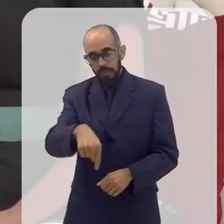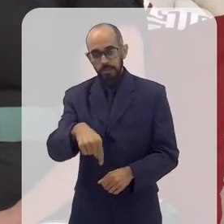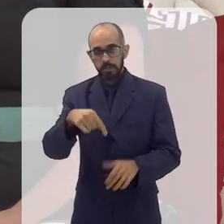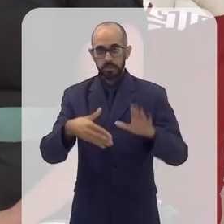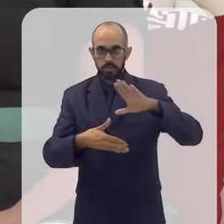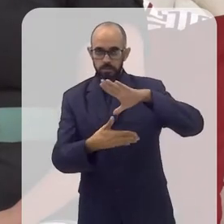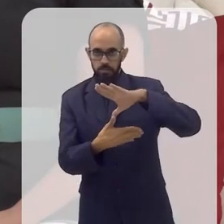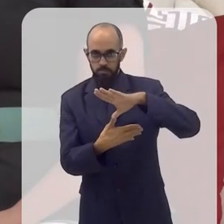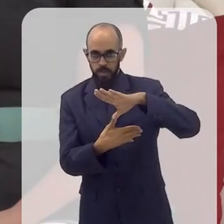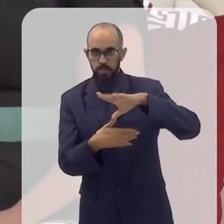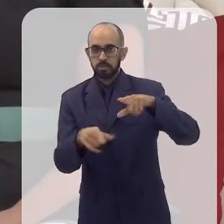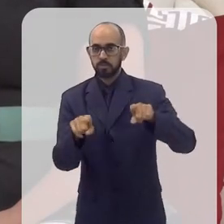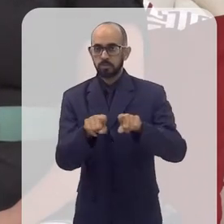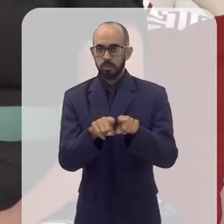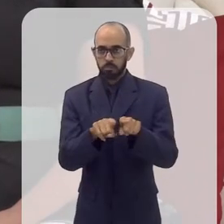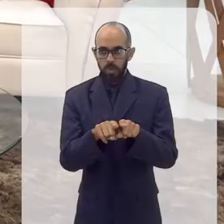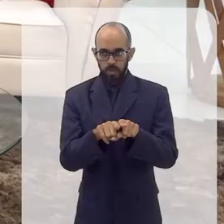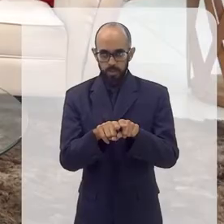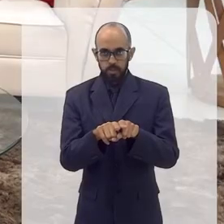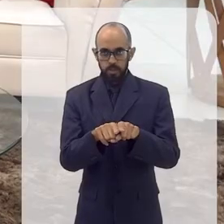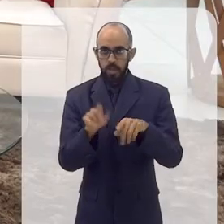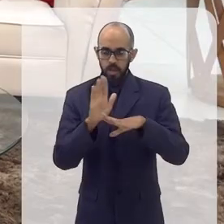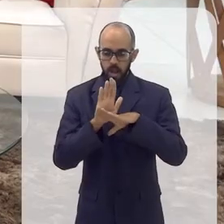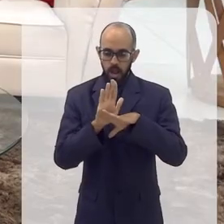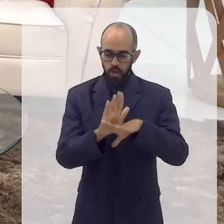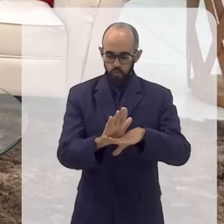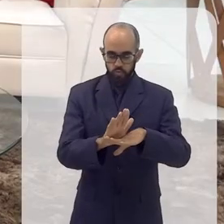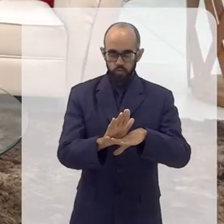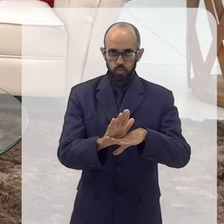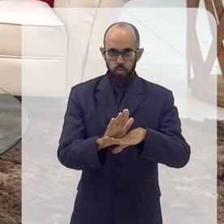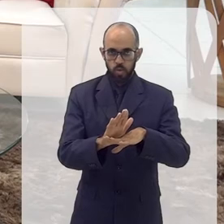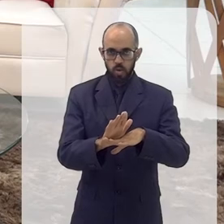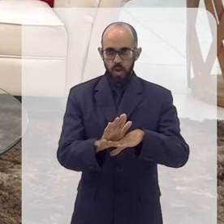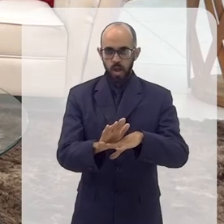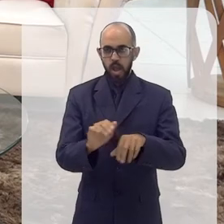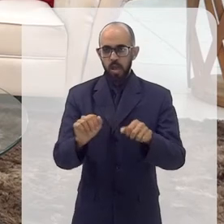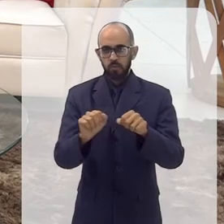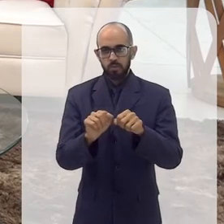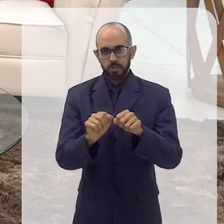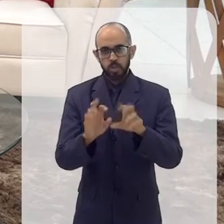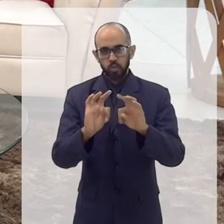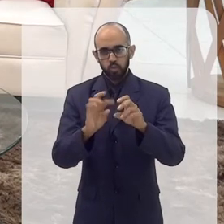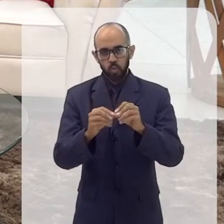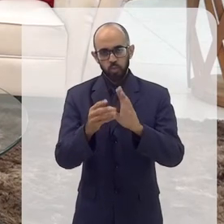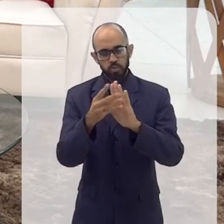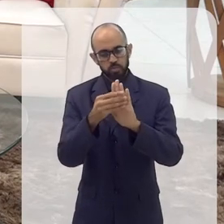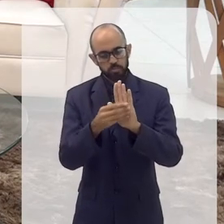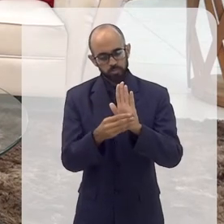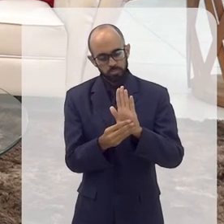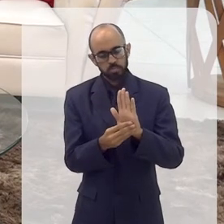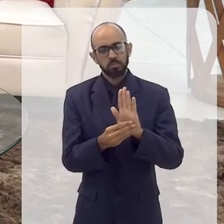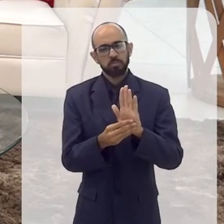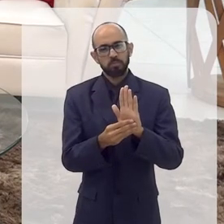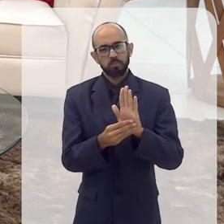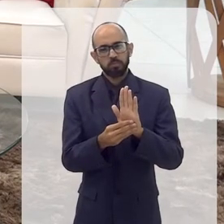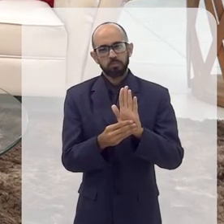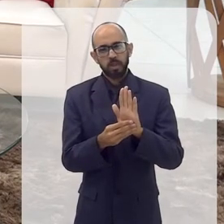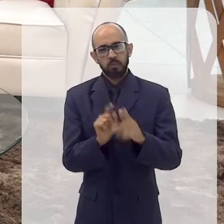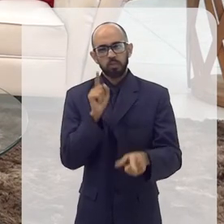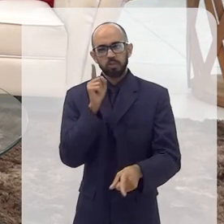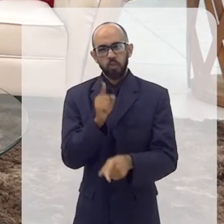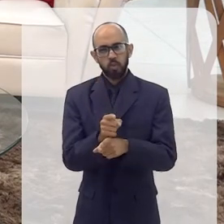que viveram aqui nas Américas, e ele ajudou a selar esses registros aí para